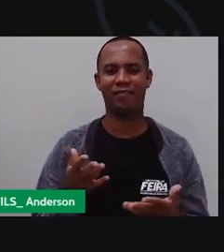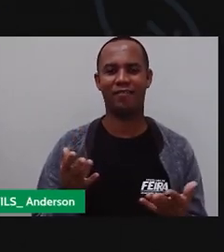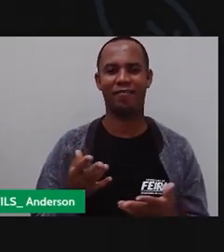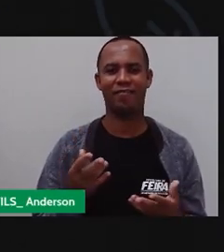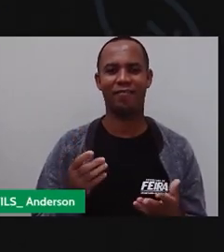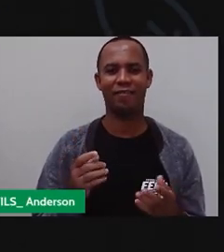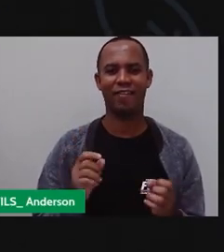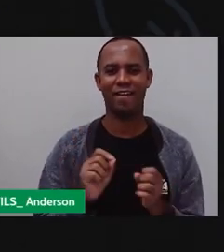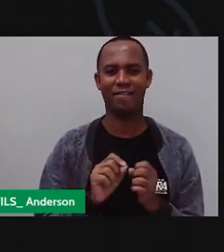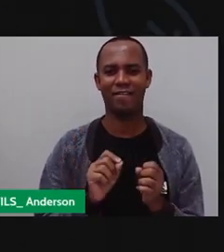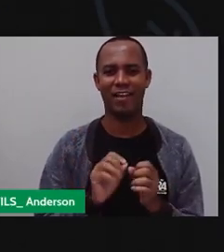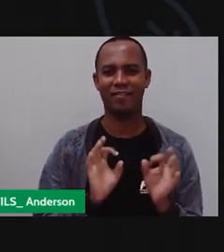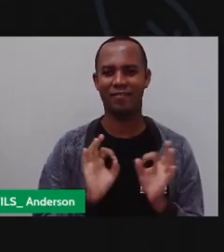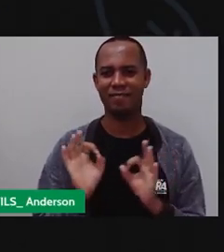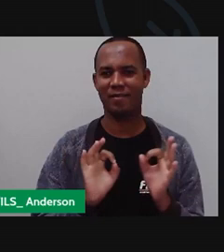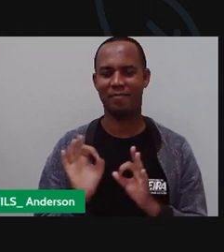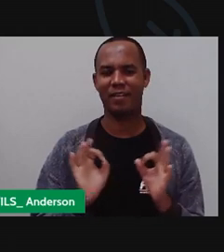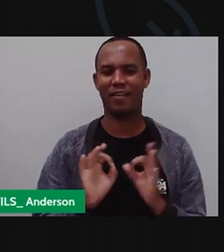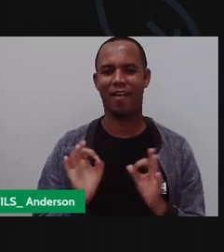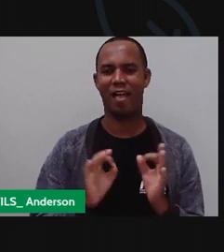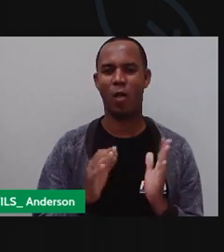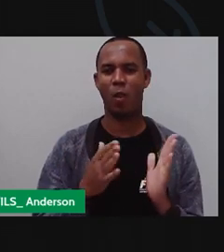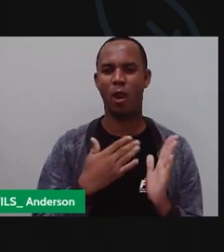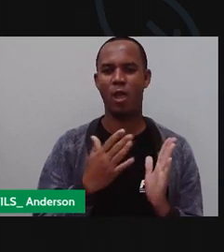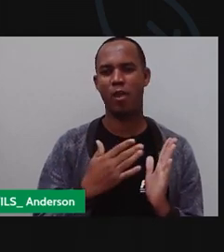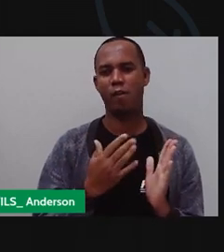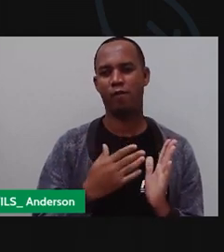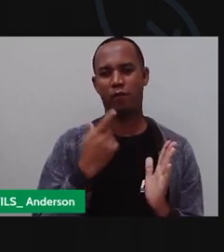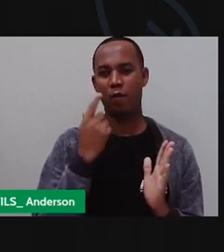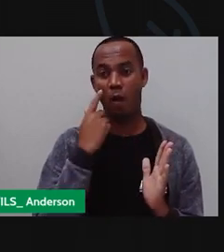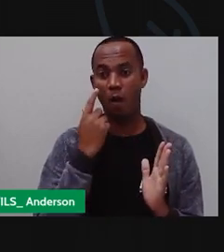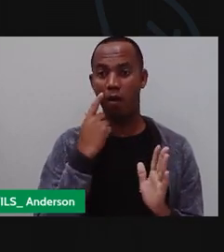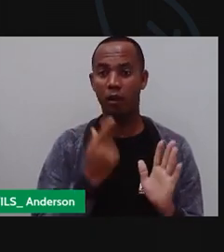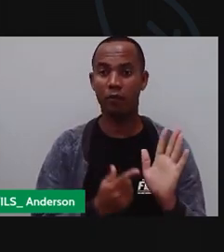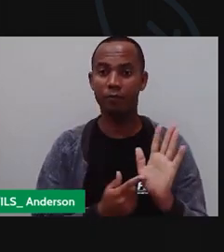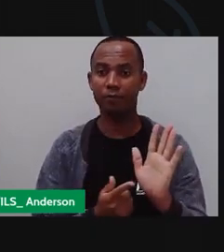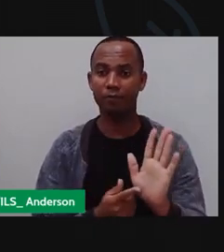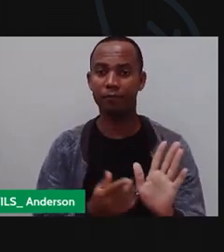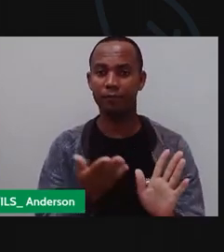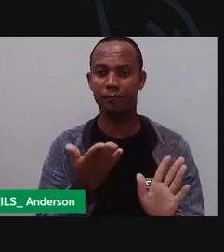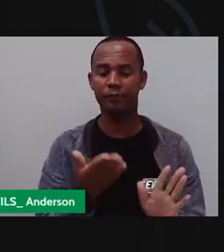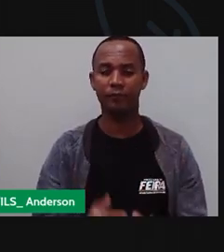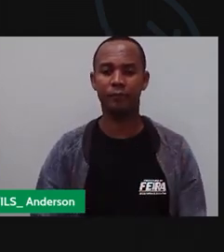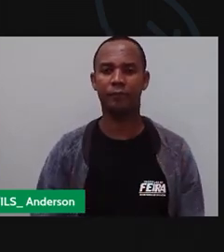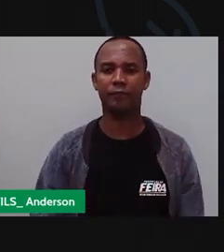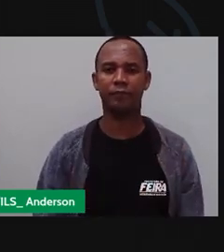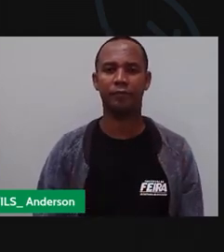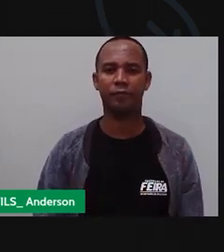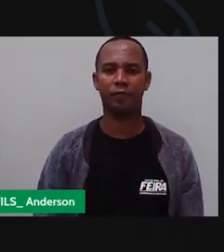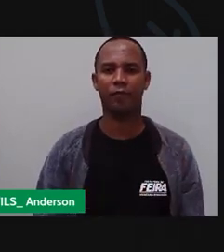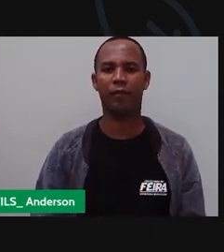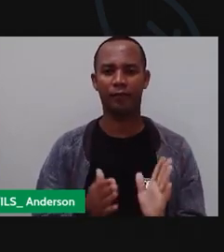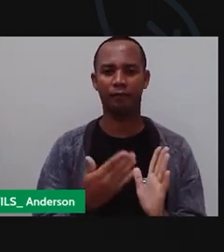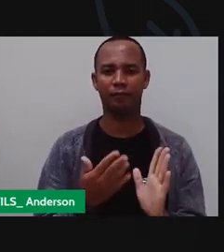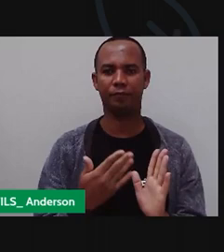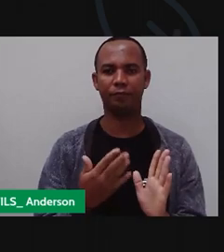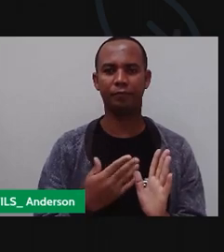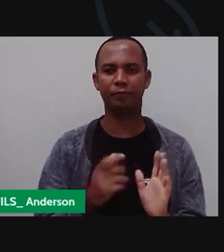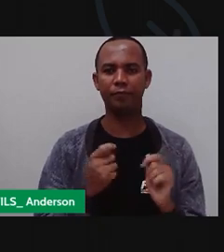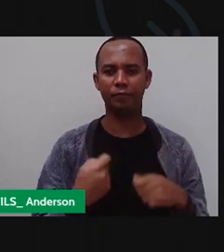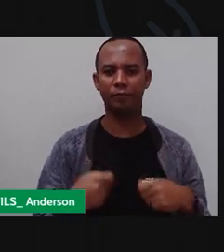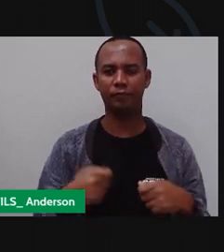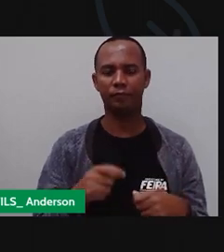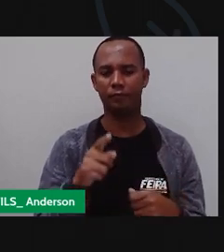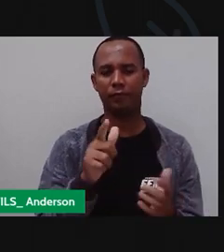prática! Eita, tibum, bum, bum. Vamos lá, vamos produzir um livro. E para isso vamos